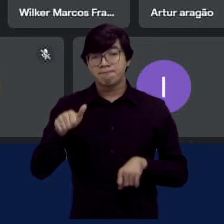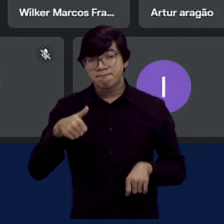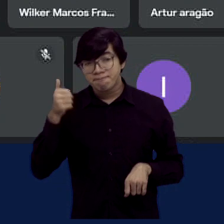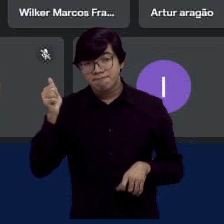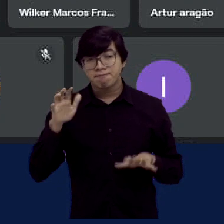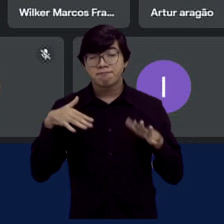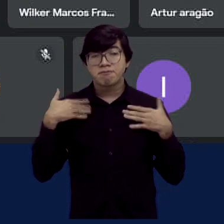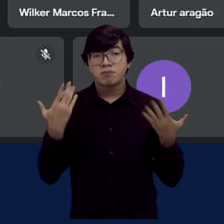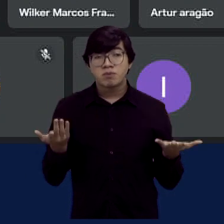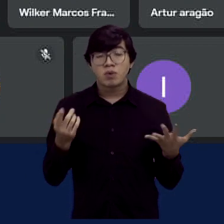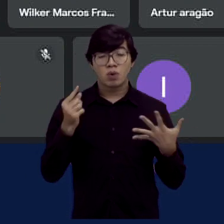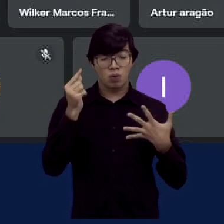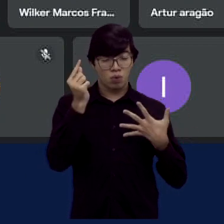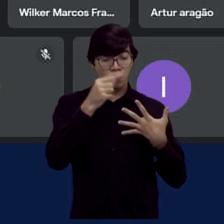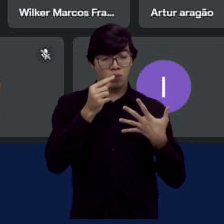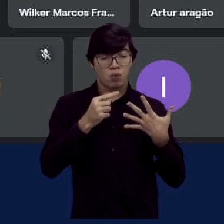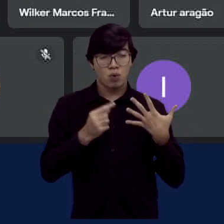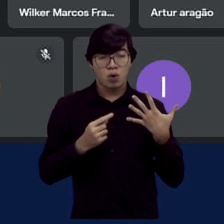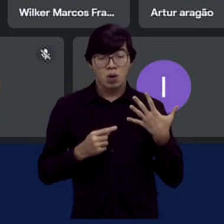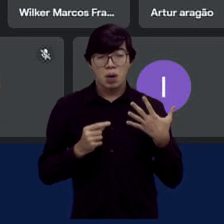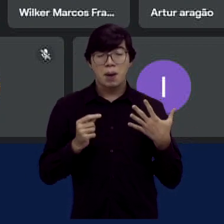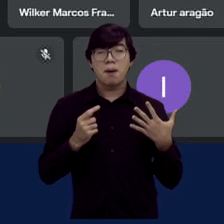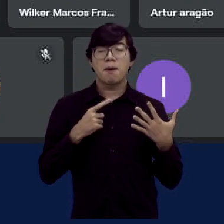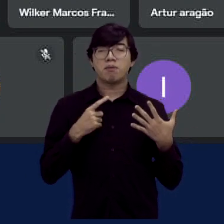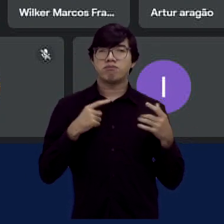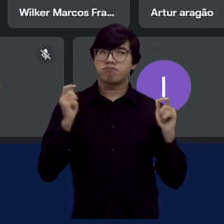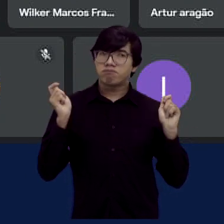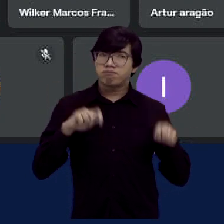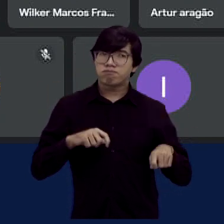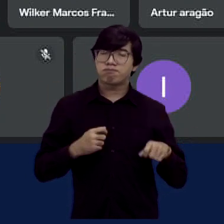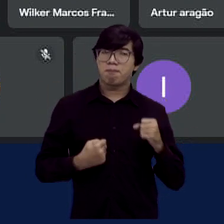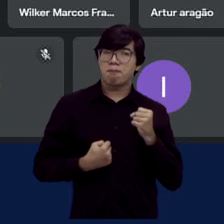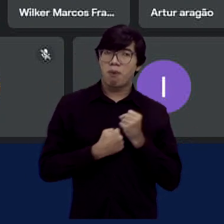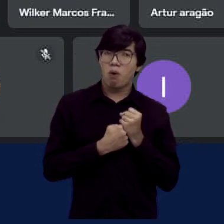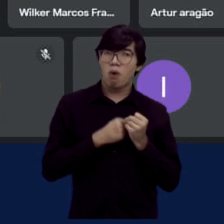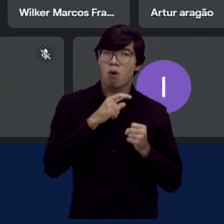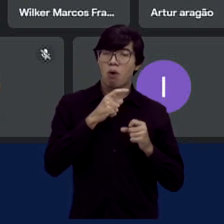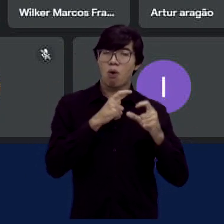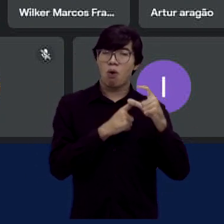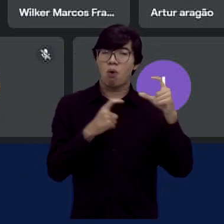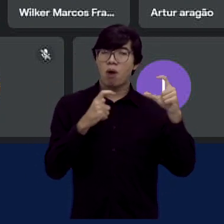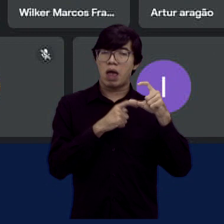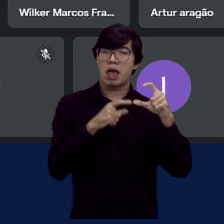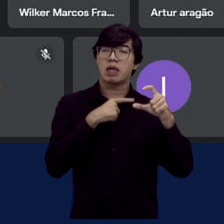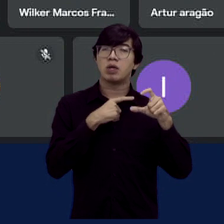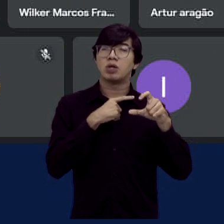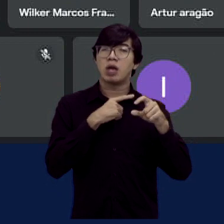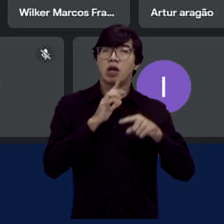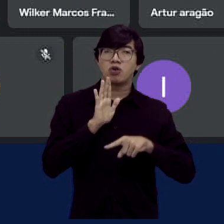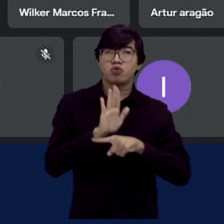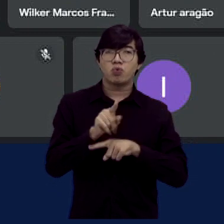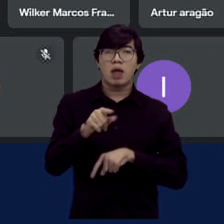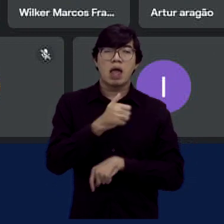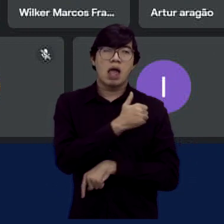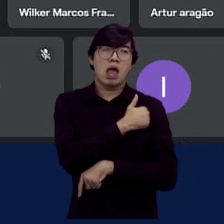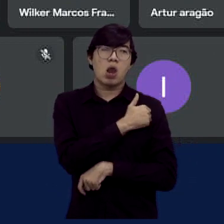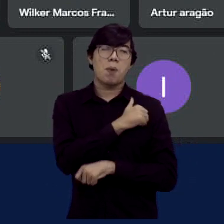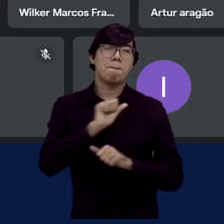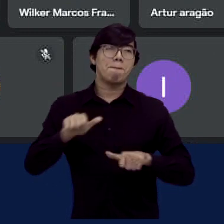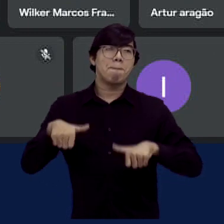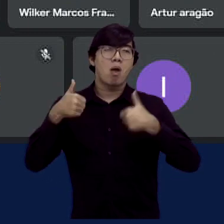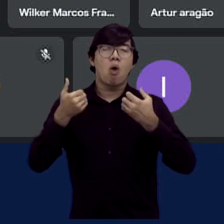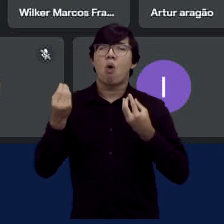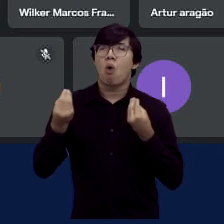quais as potencialidades que os quadrinhos trazem para que meus alunos aprendam melhor, entendam melhor ou